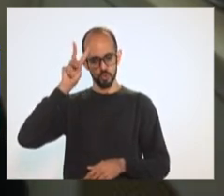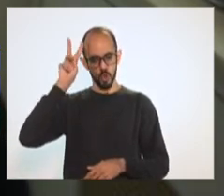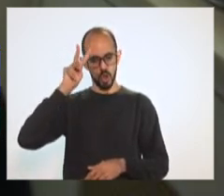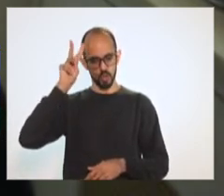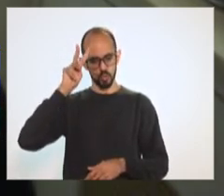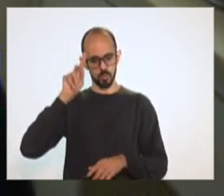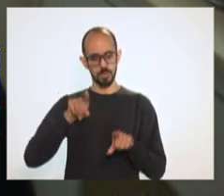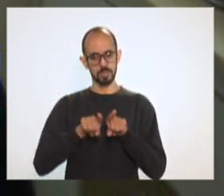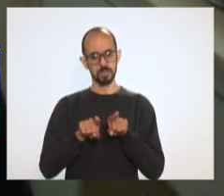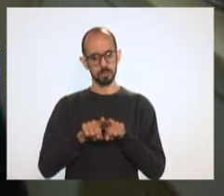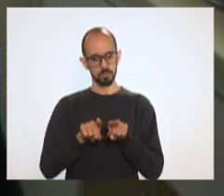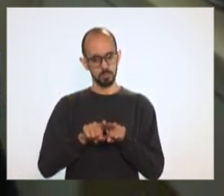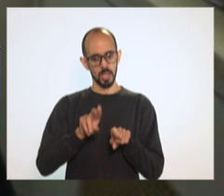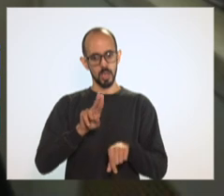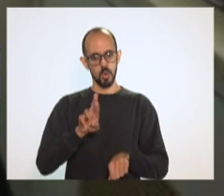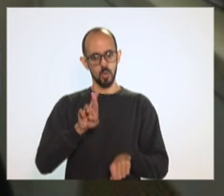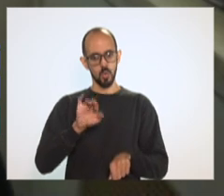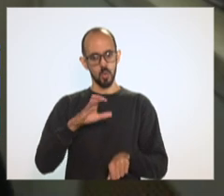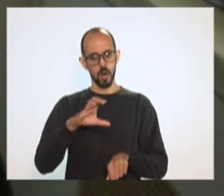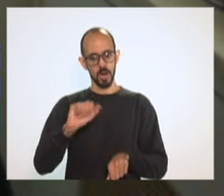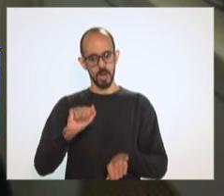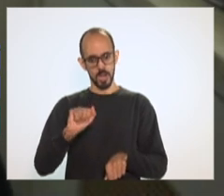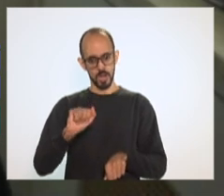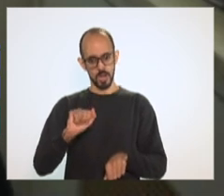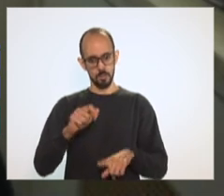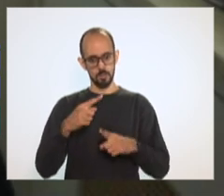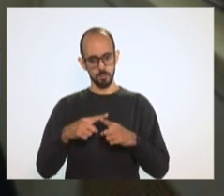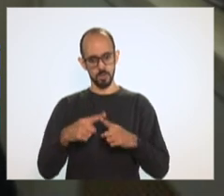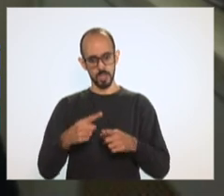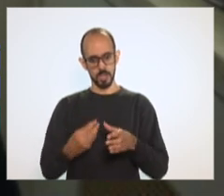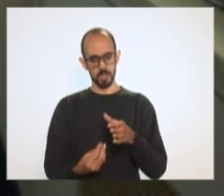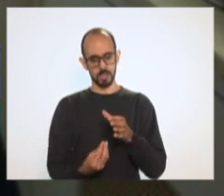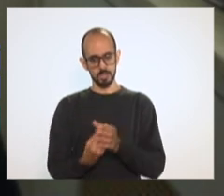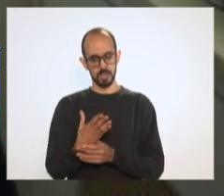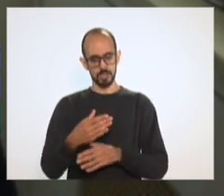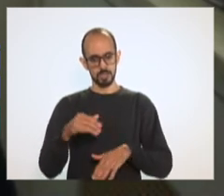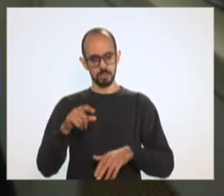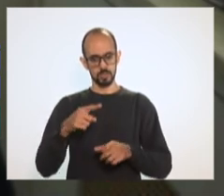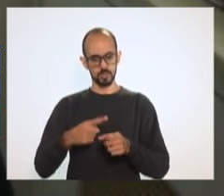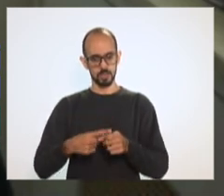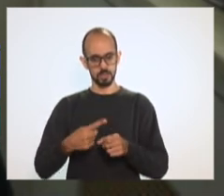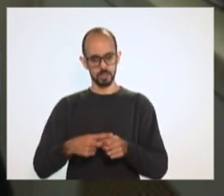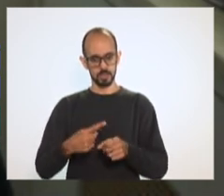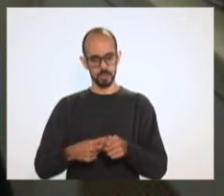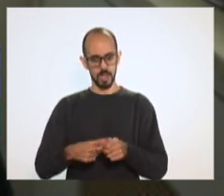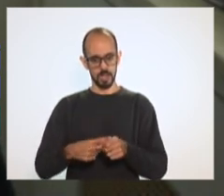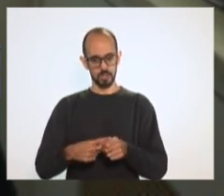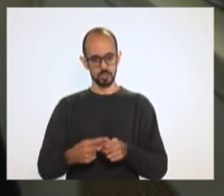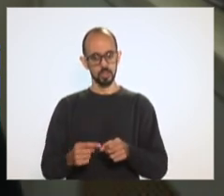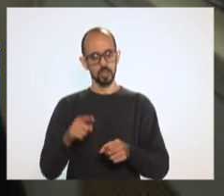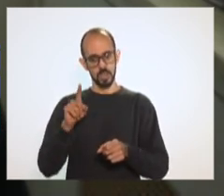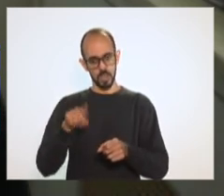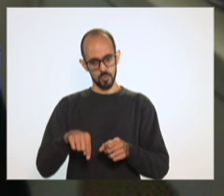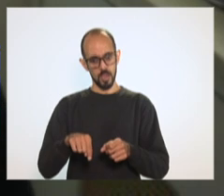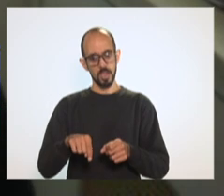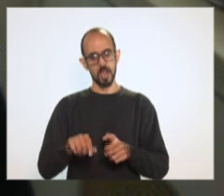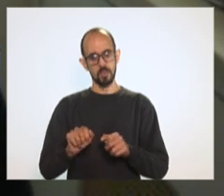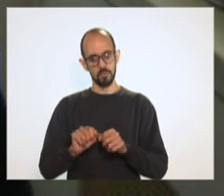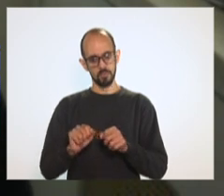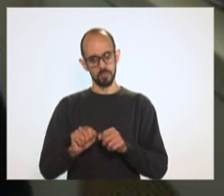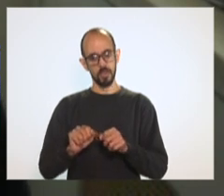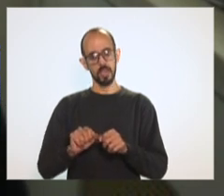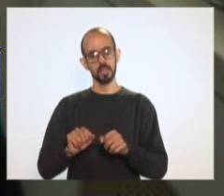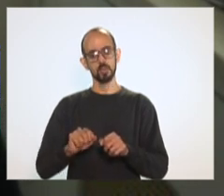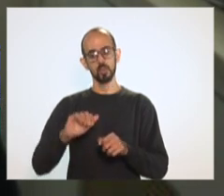urca o que a fundação da cidade se deu lá nos pés do morro cara de cão